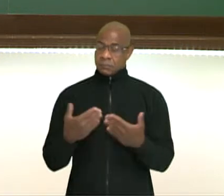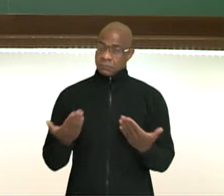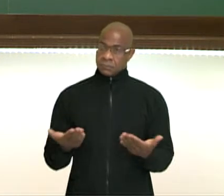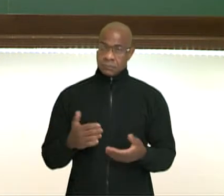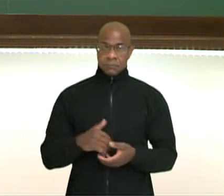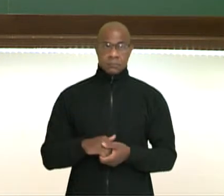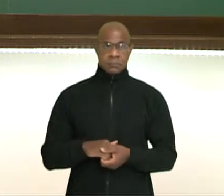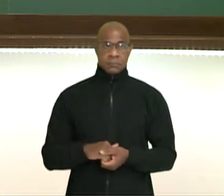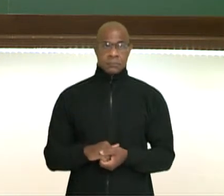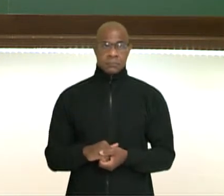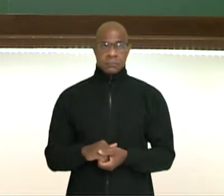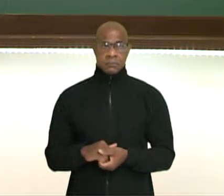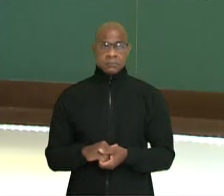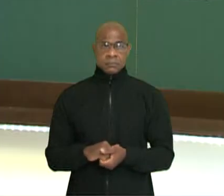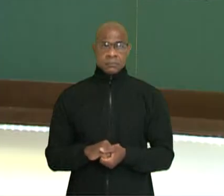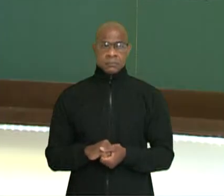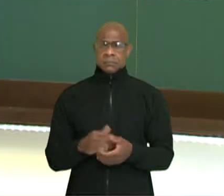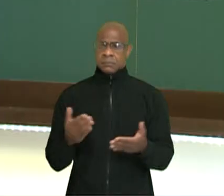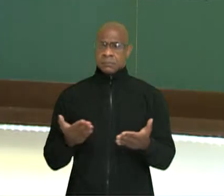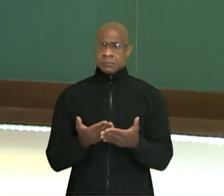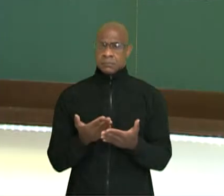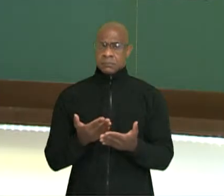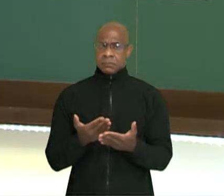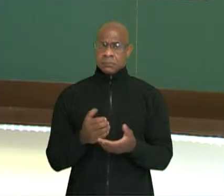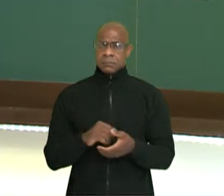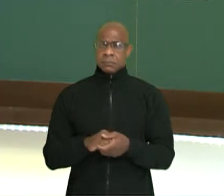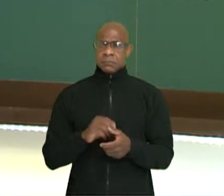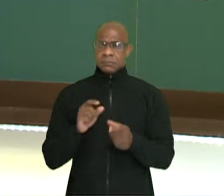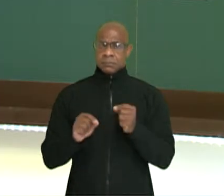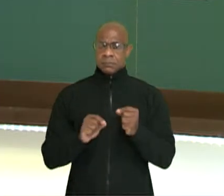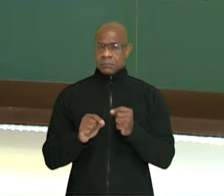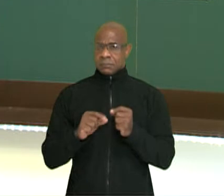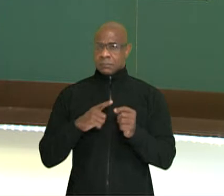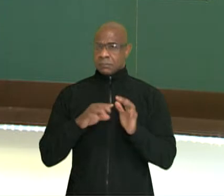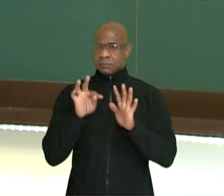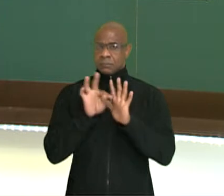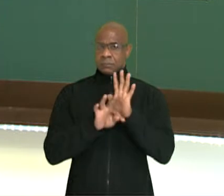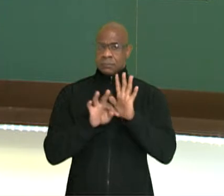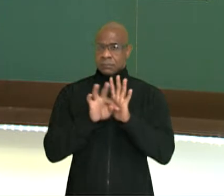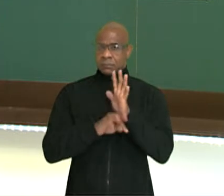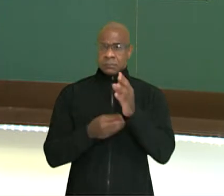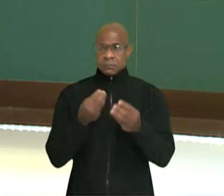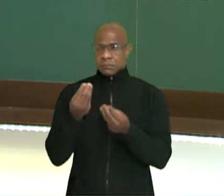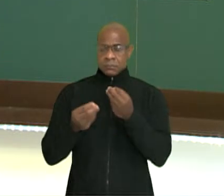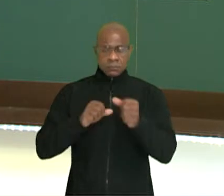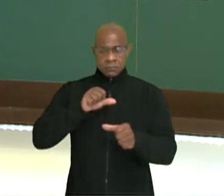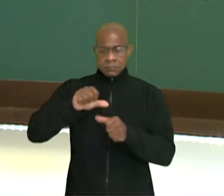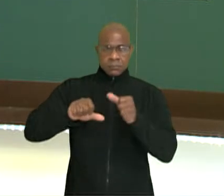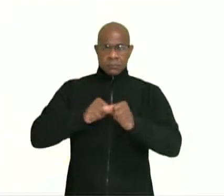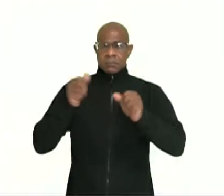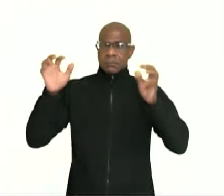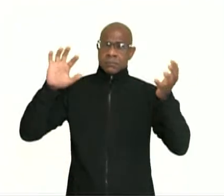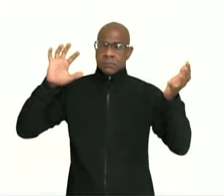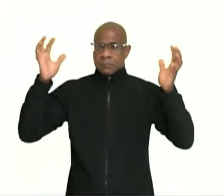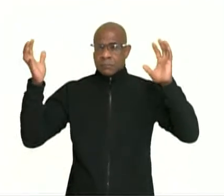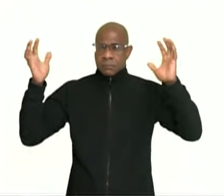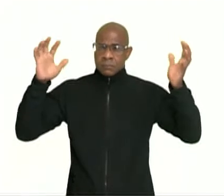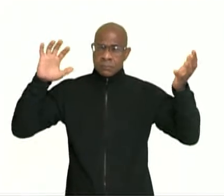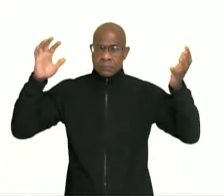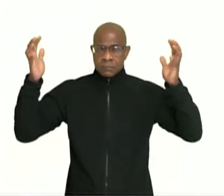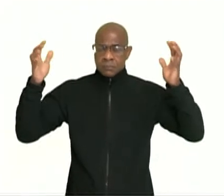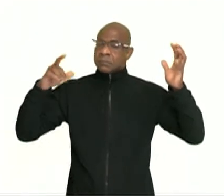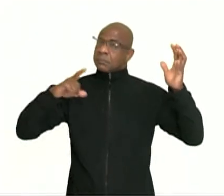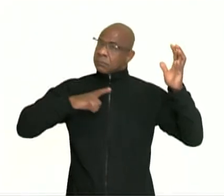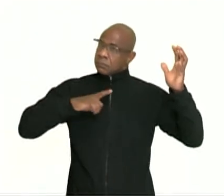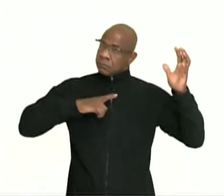lá? Hoje nós vamos ler textos informativos sobre como a mudança climática